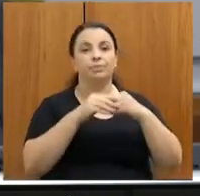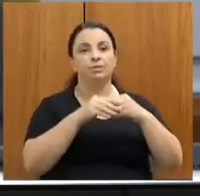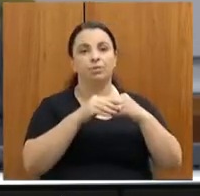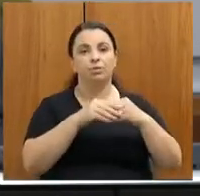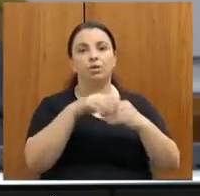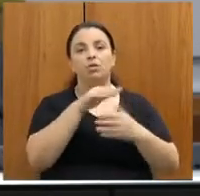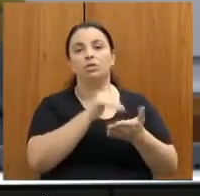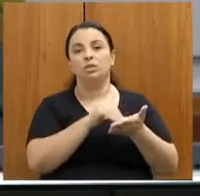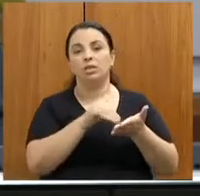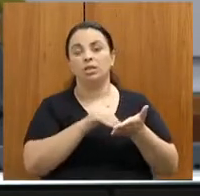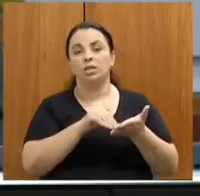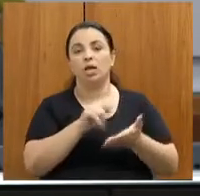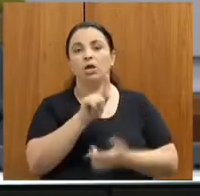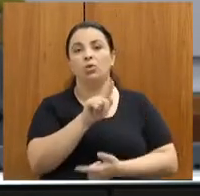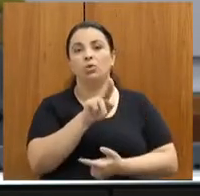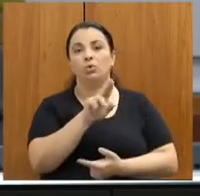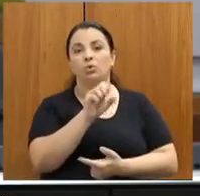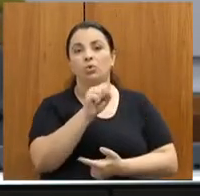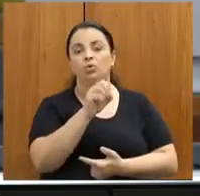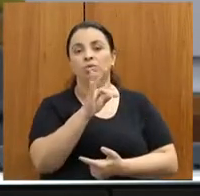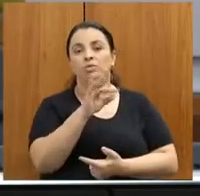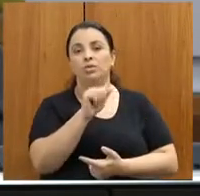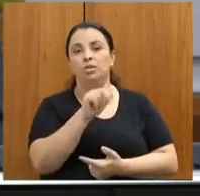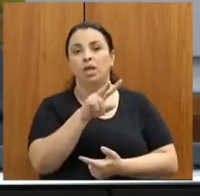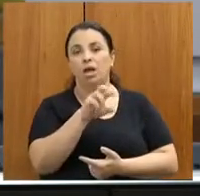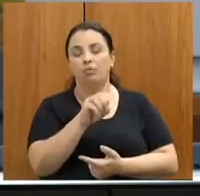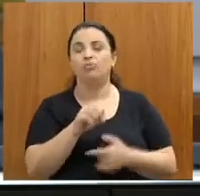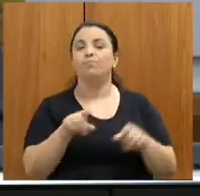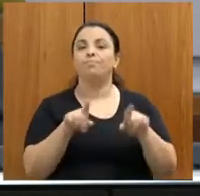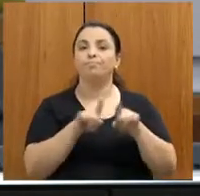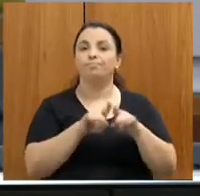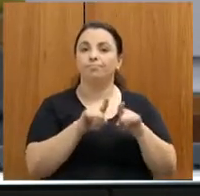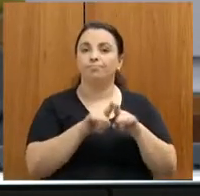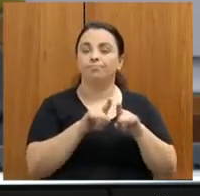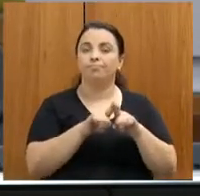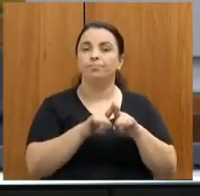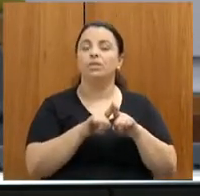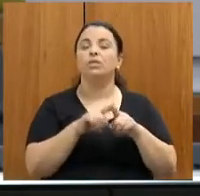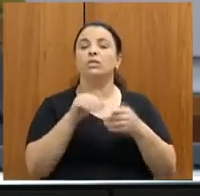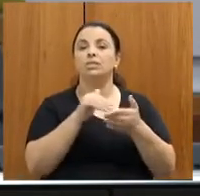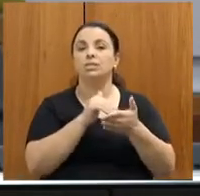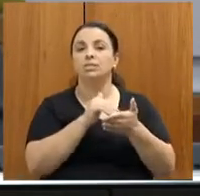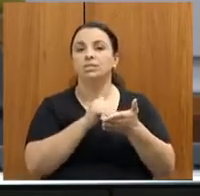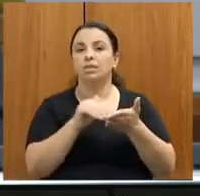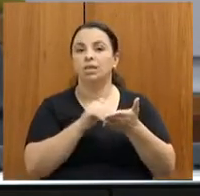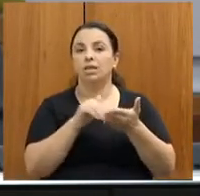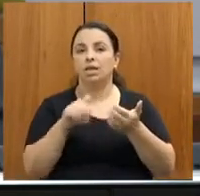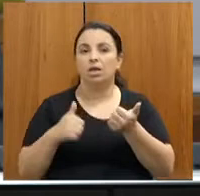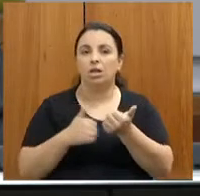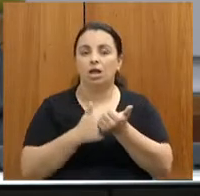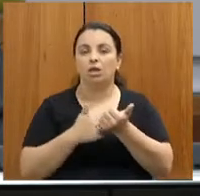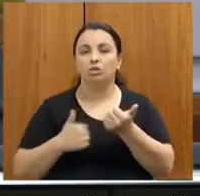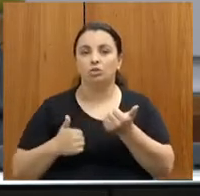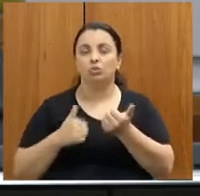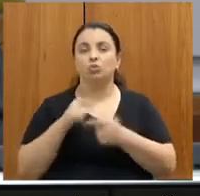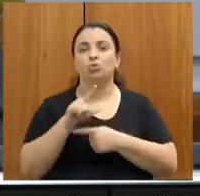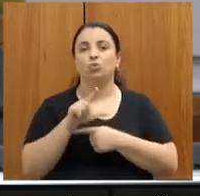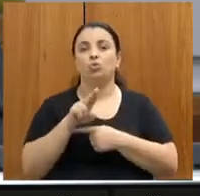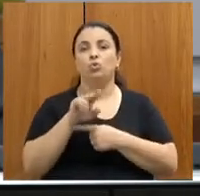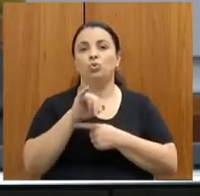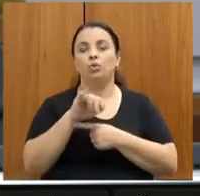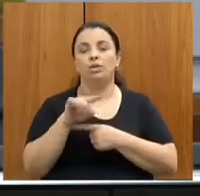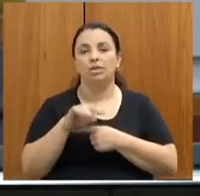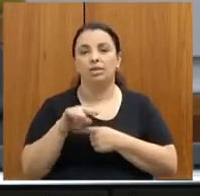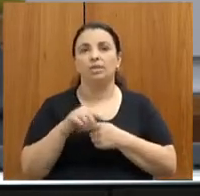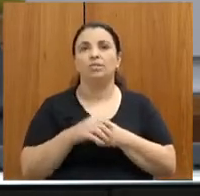Barbosa também estendendo os nossos cumprimentos ao nosso secretário adjunto Luiz Cláudio o Fábio Rodrigues